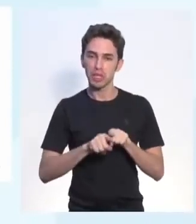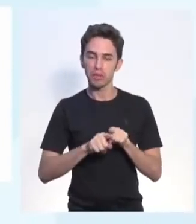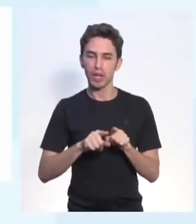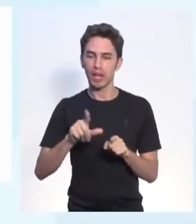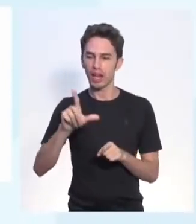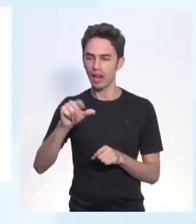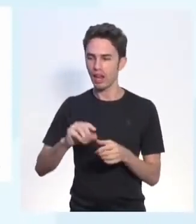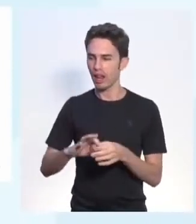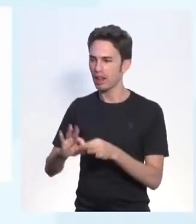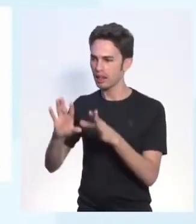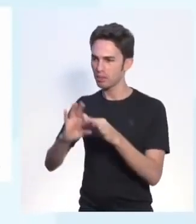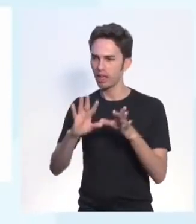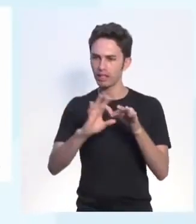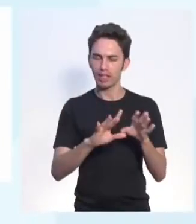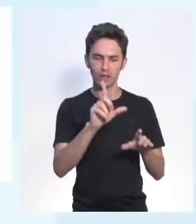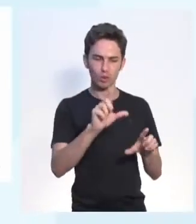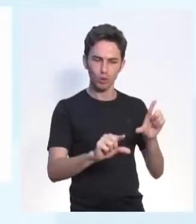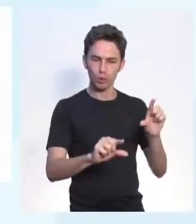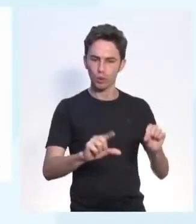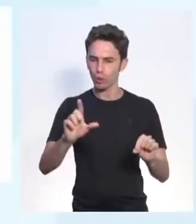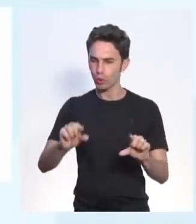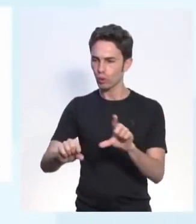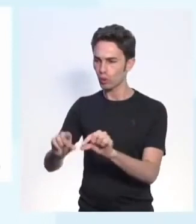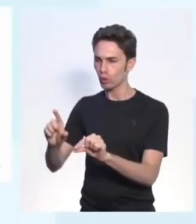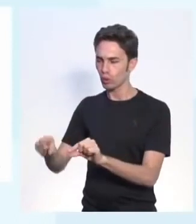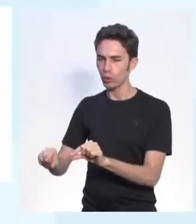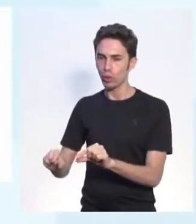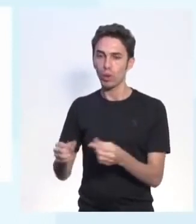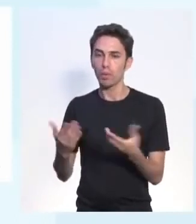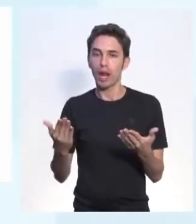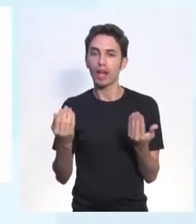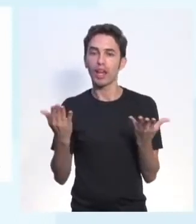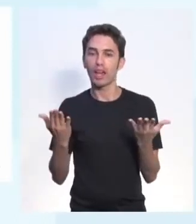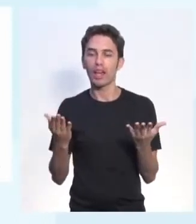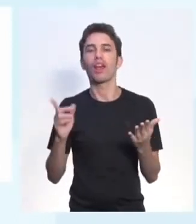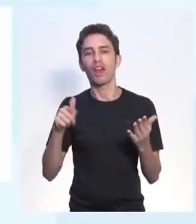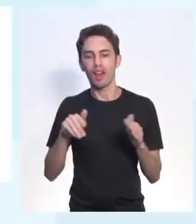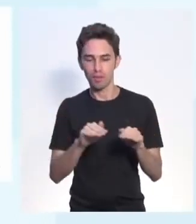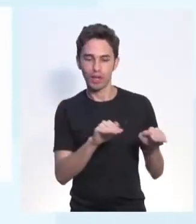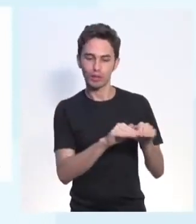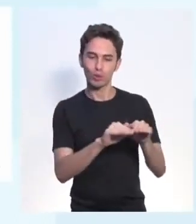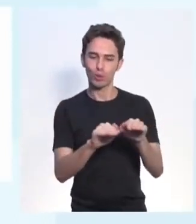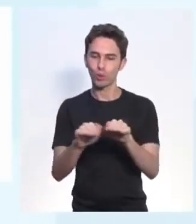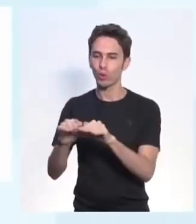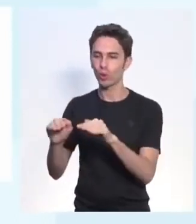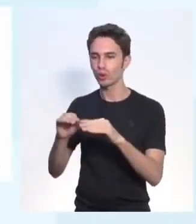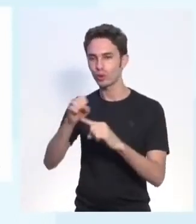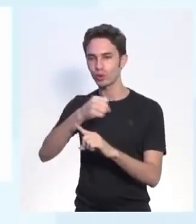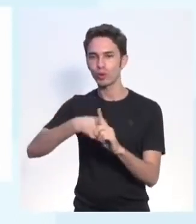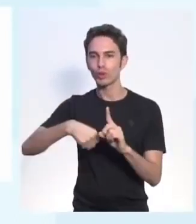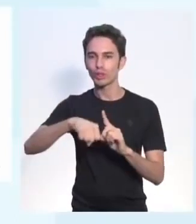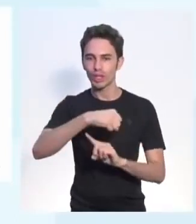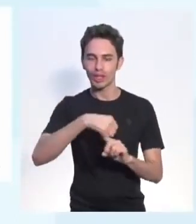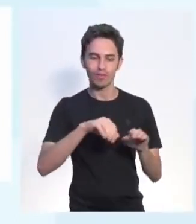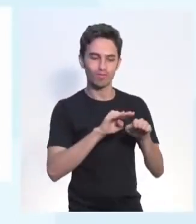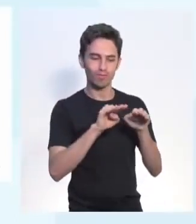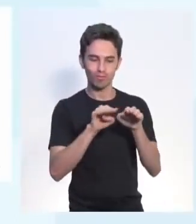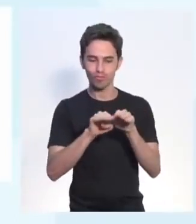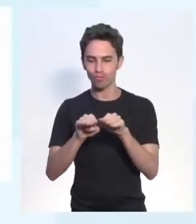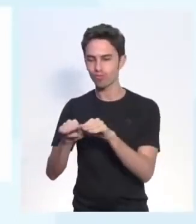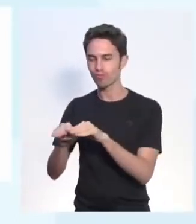liberdades individuais em favor da igualdade social. E é